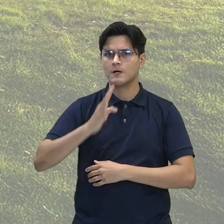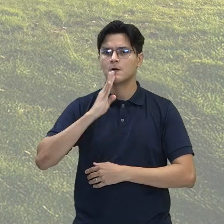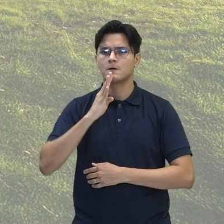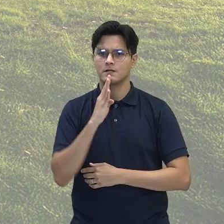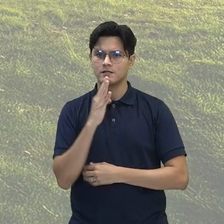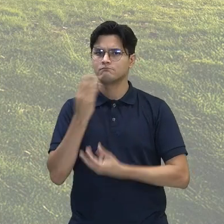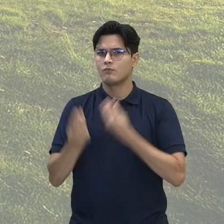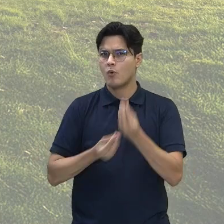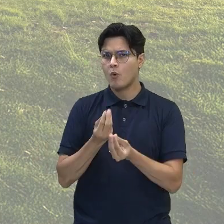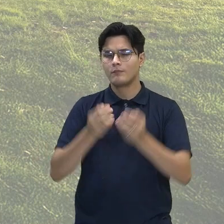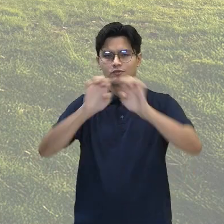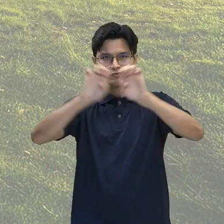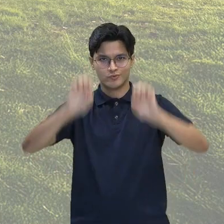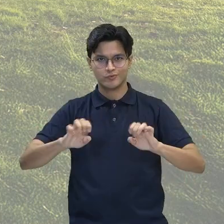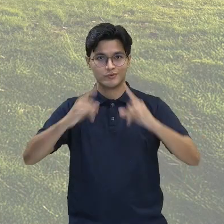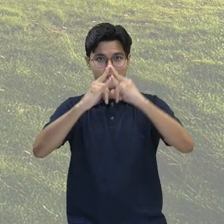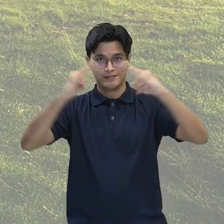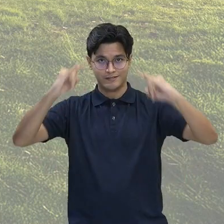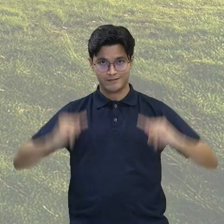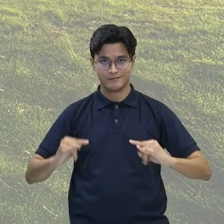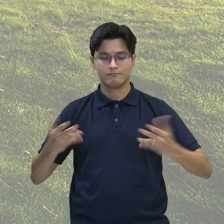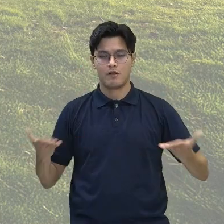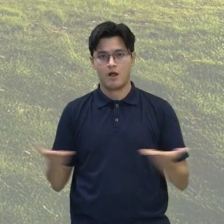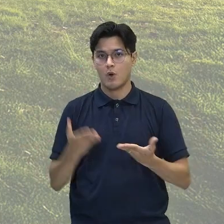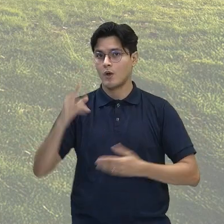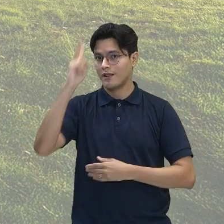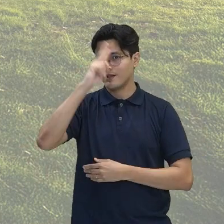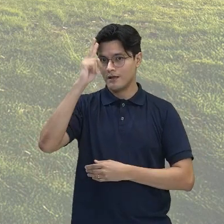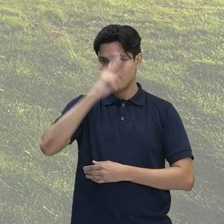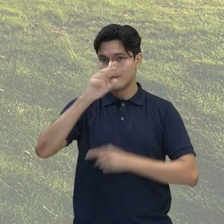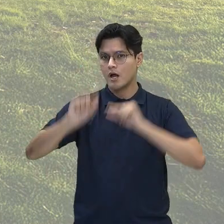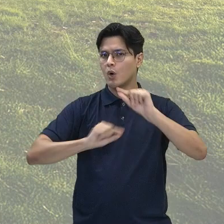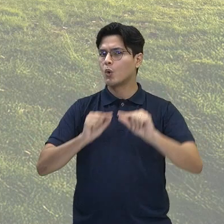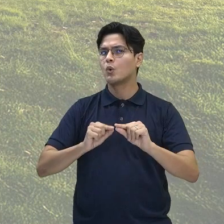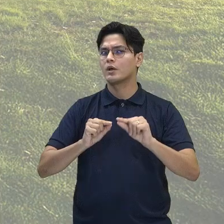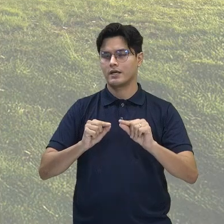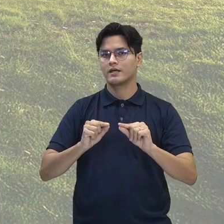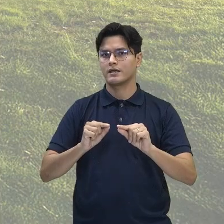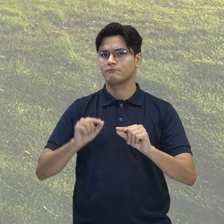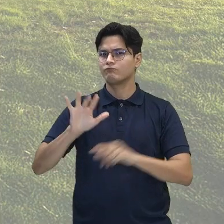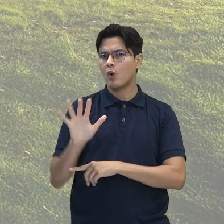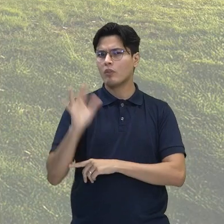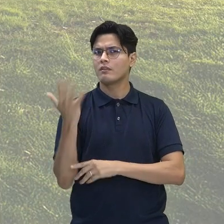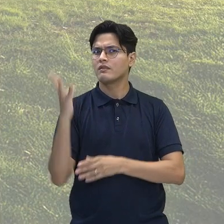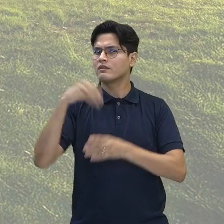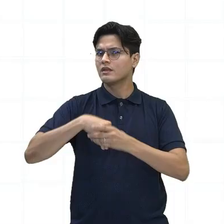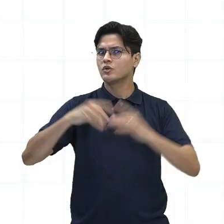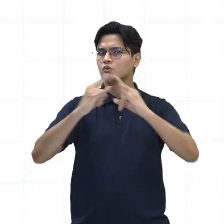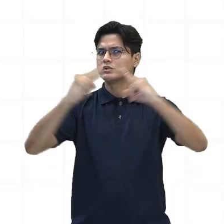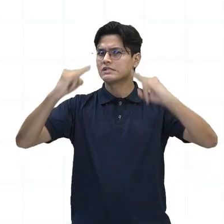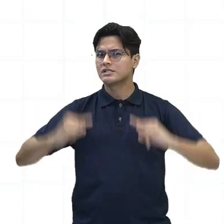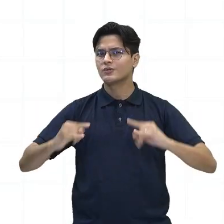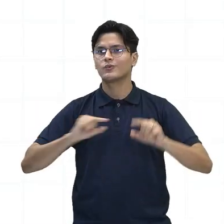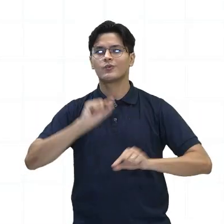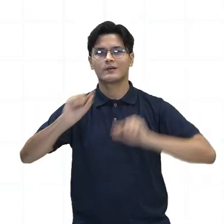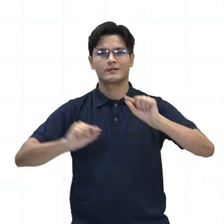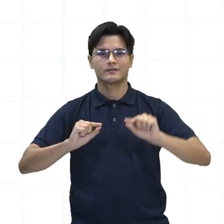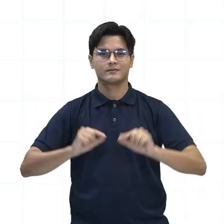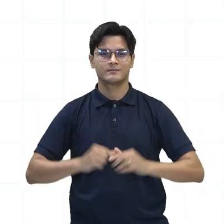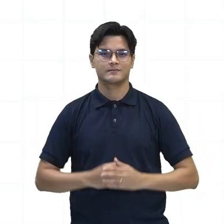composição, vamos relembrar aí as atividades circenses que ocorrem nesse espaço.